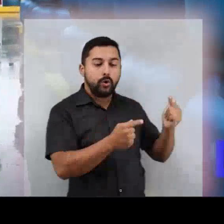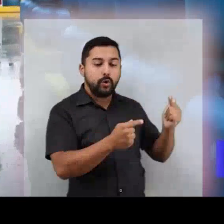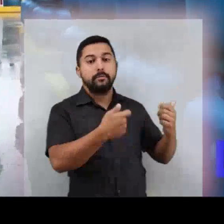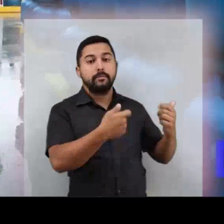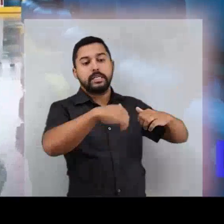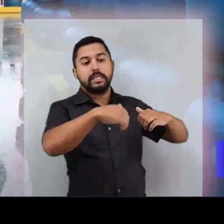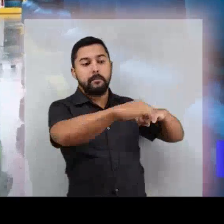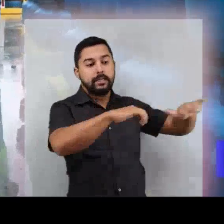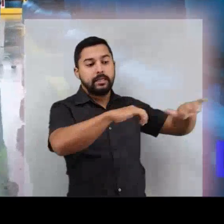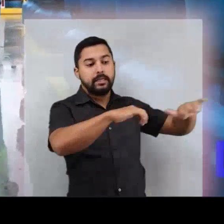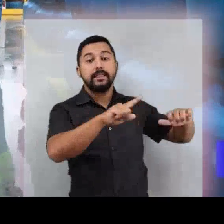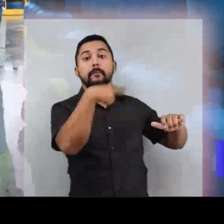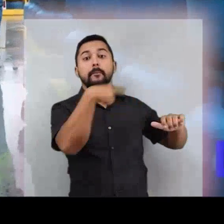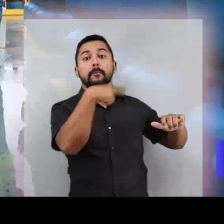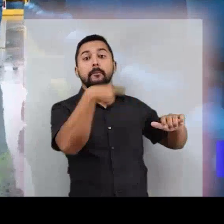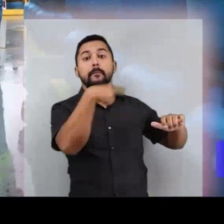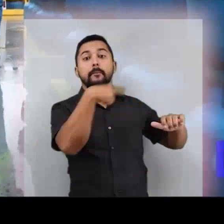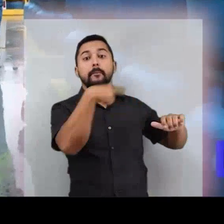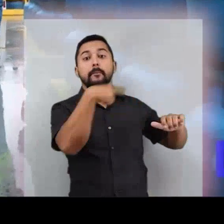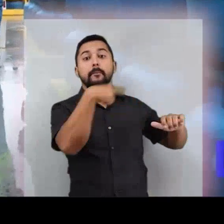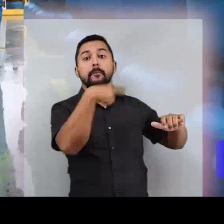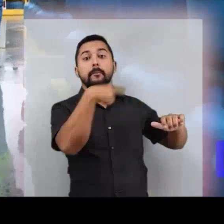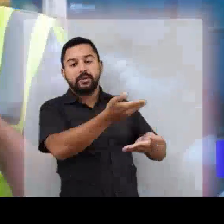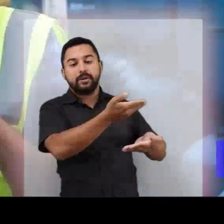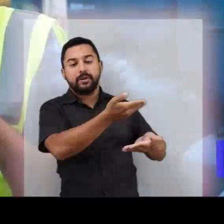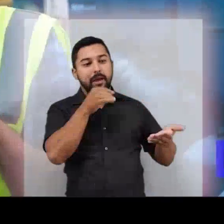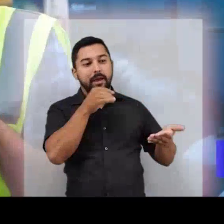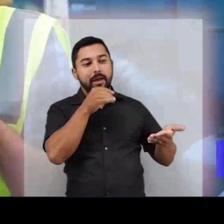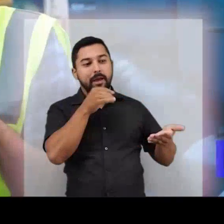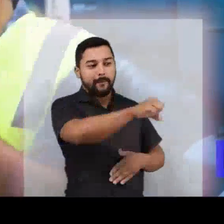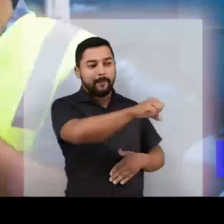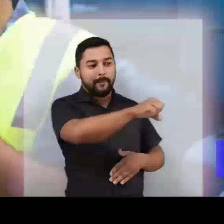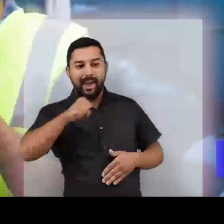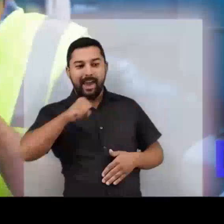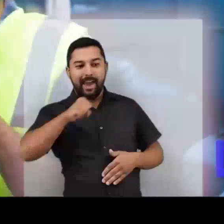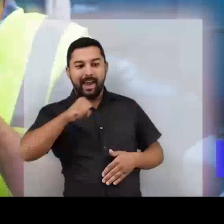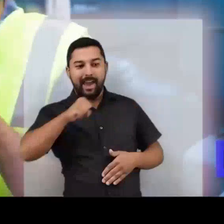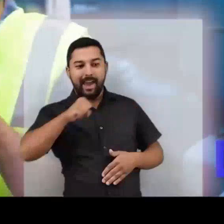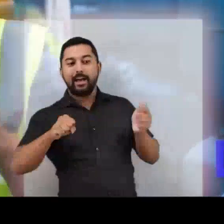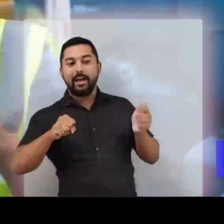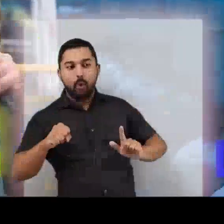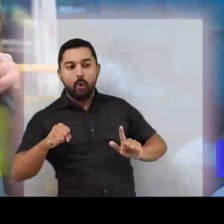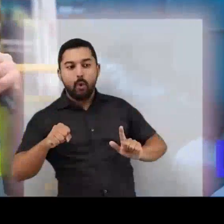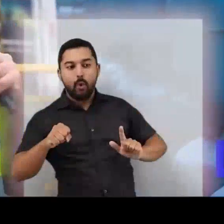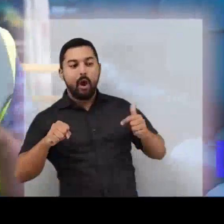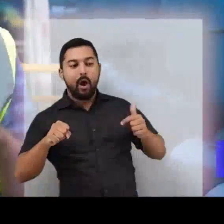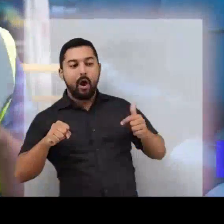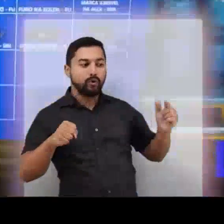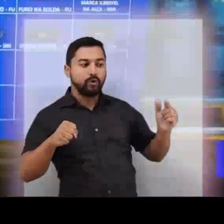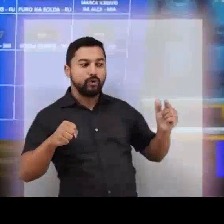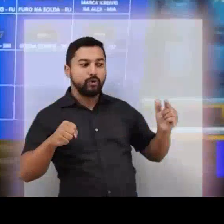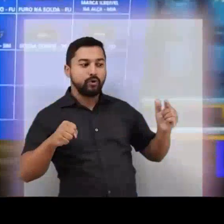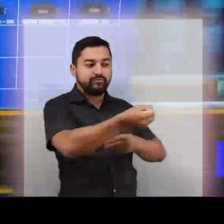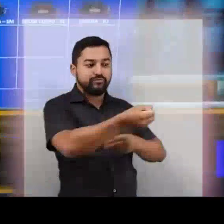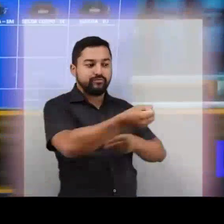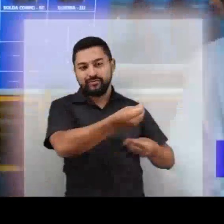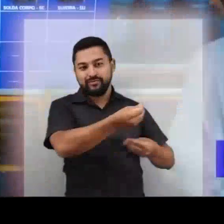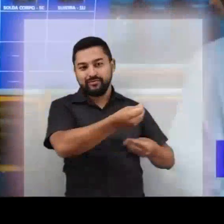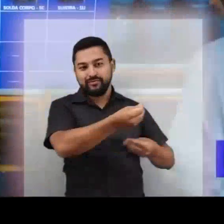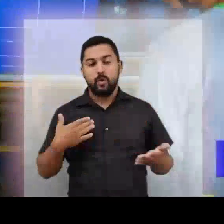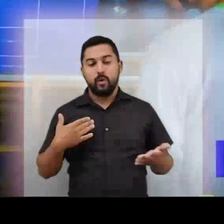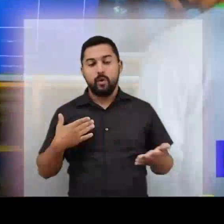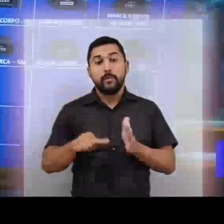e depois precisam ir para um centro de trocas, que funciona mais ou menos como uma troca de figurinhas. Eles entregam esses e pegam os azuis de volta. O primeiro trabalho vai ser